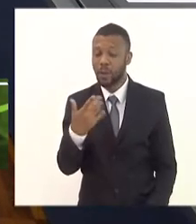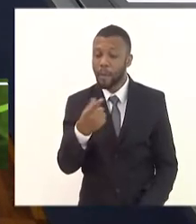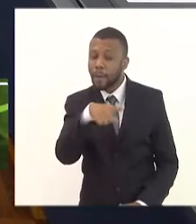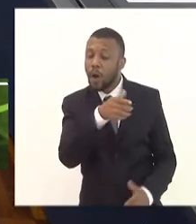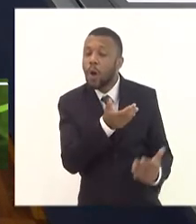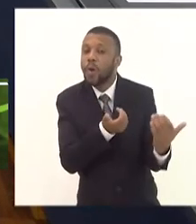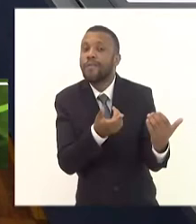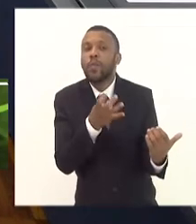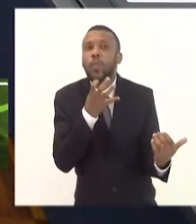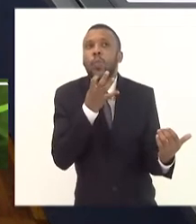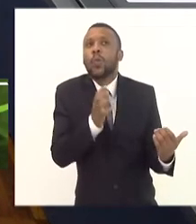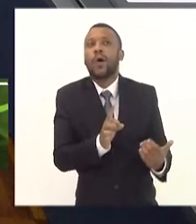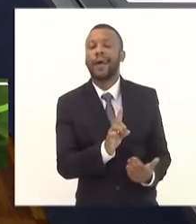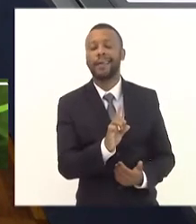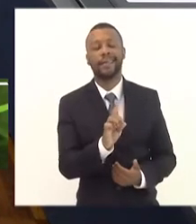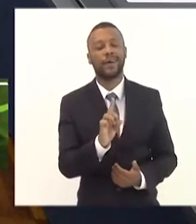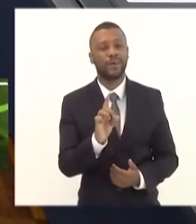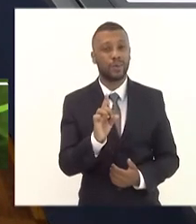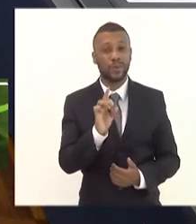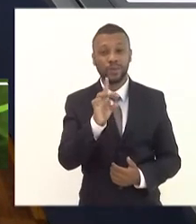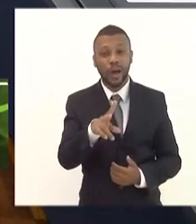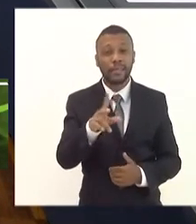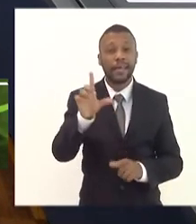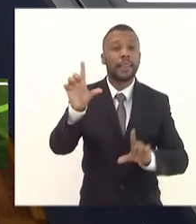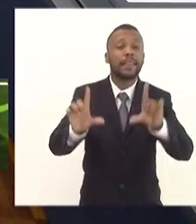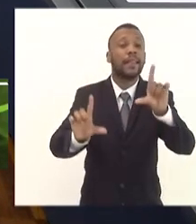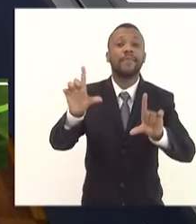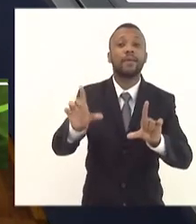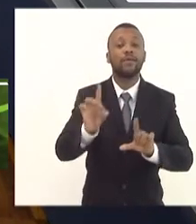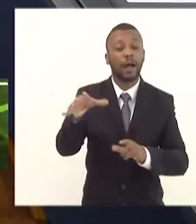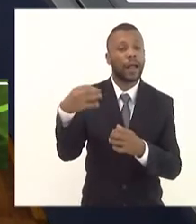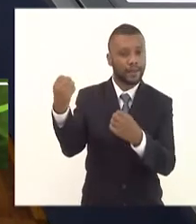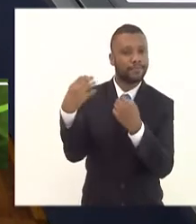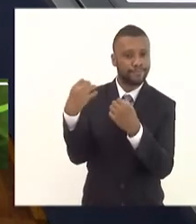Só de. O Canedo conhece o Canedo. Só de televisão. Me deu aula, pô.